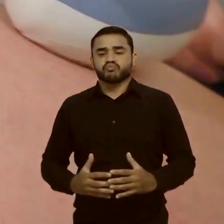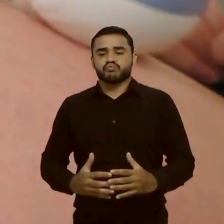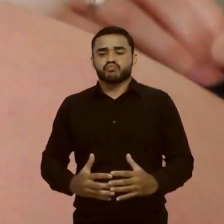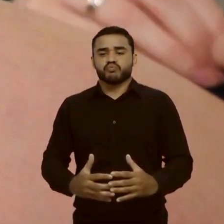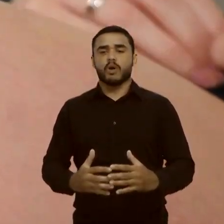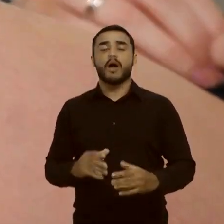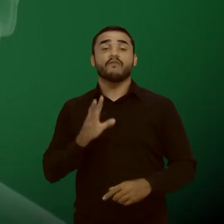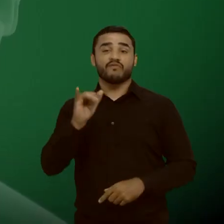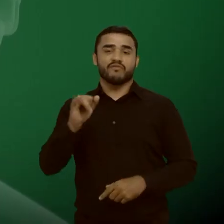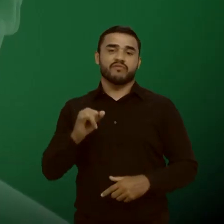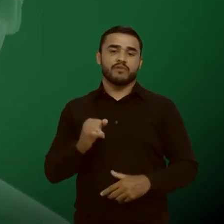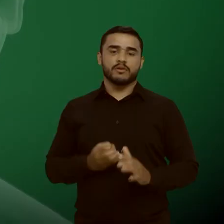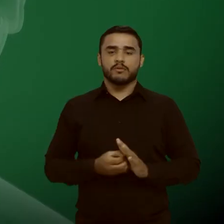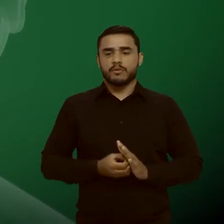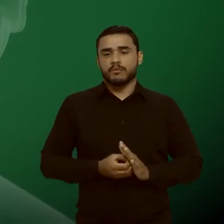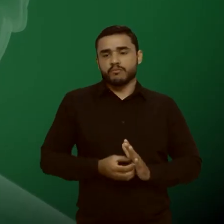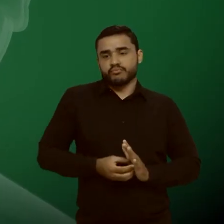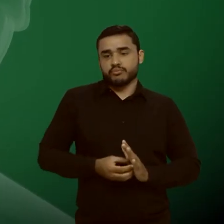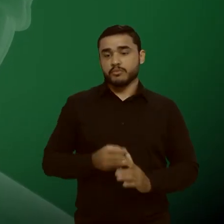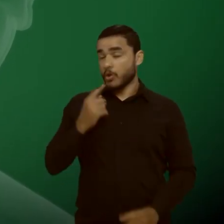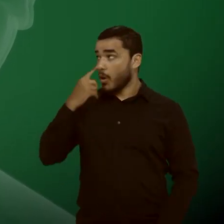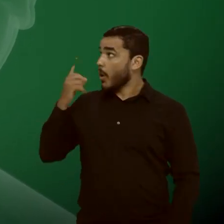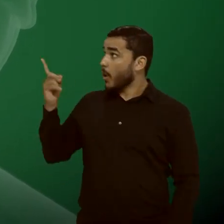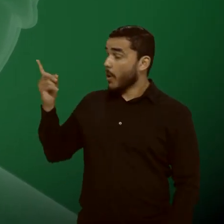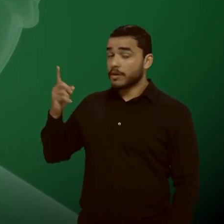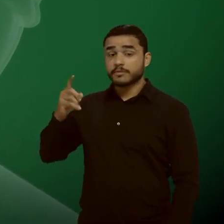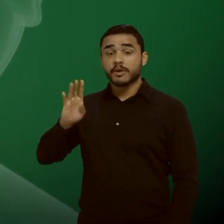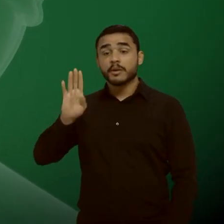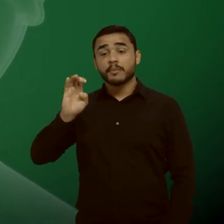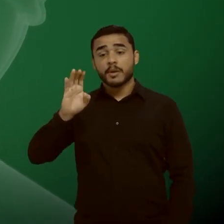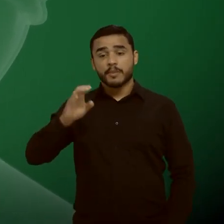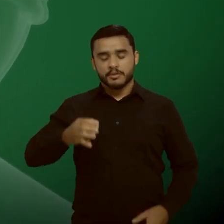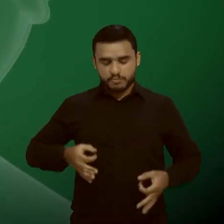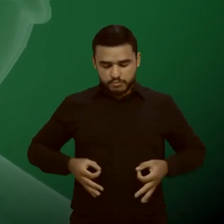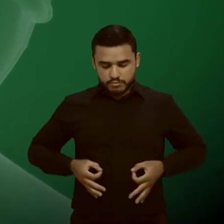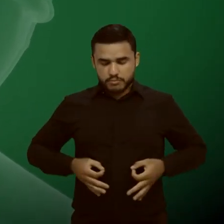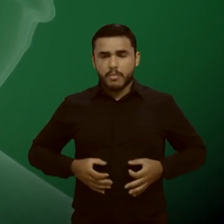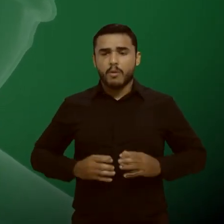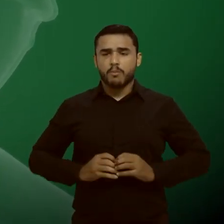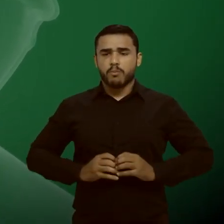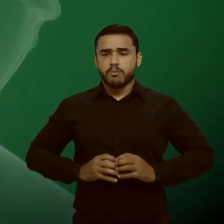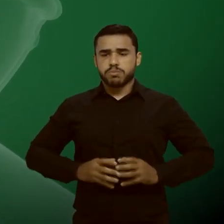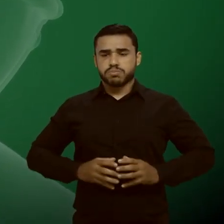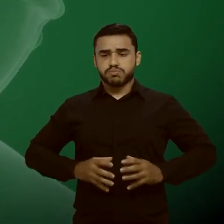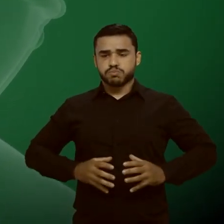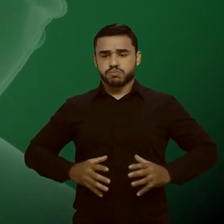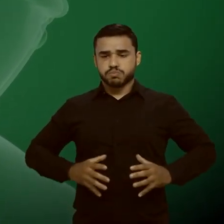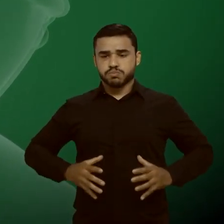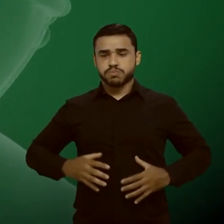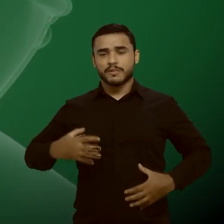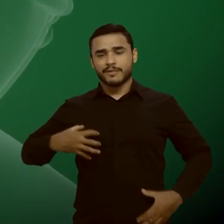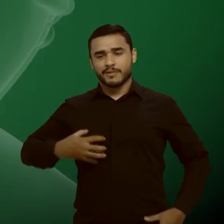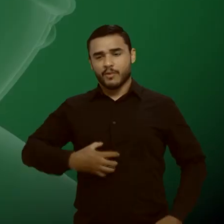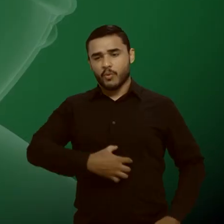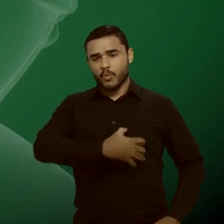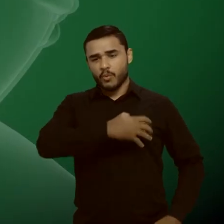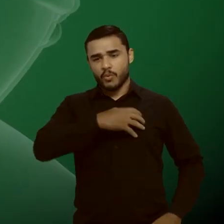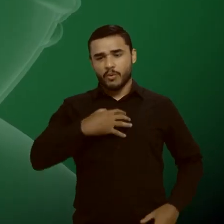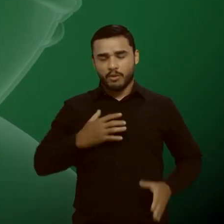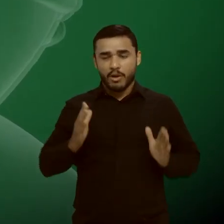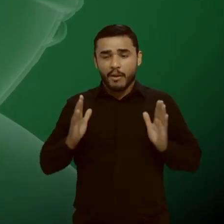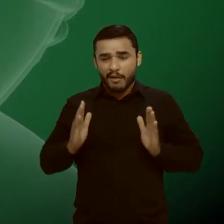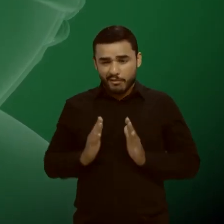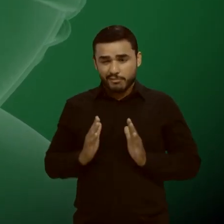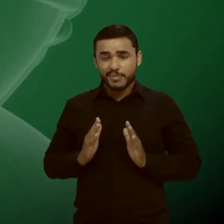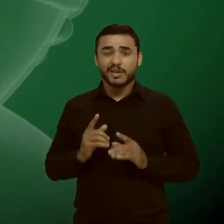durante a gestação. Na medida em que o bebê cresce, o útero expande e empurra os órgãos e músculos. Isso pode